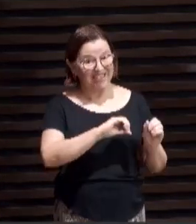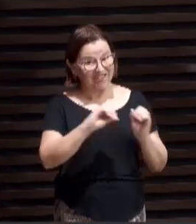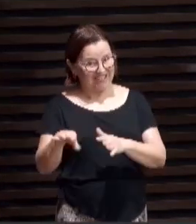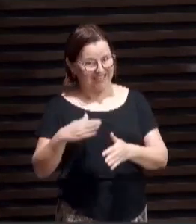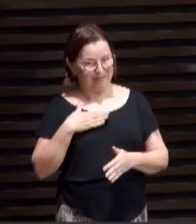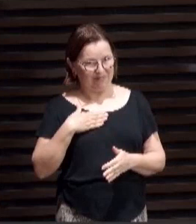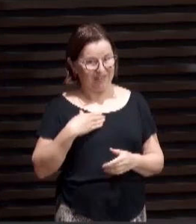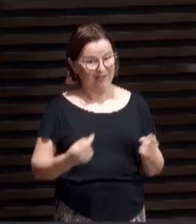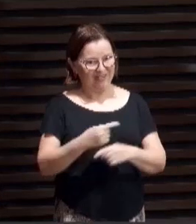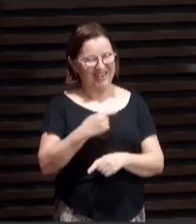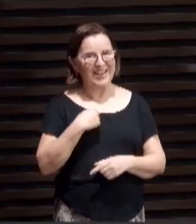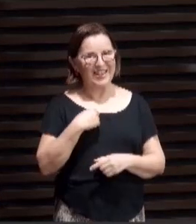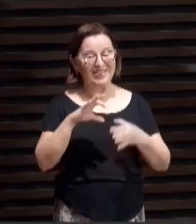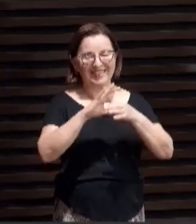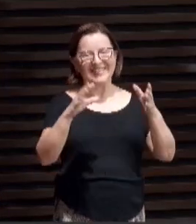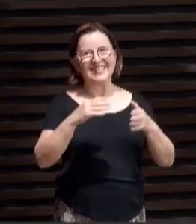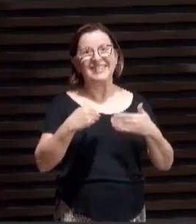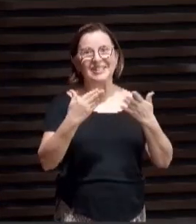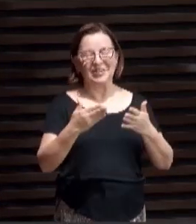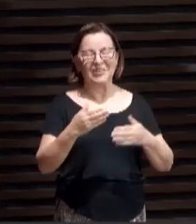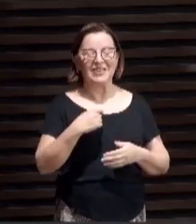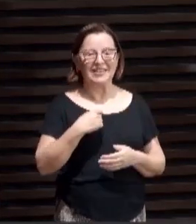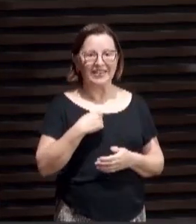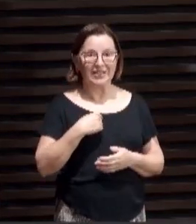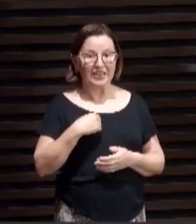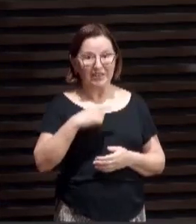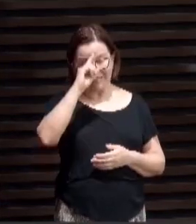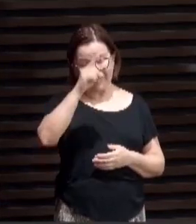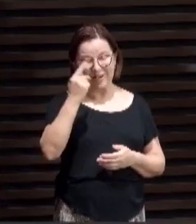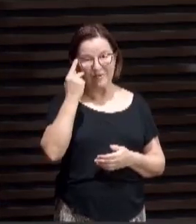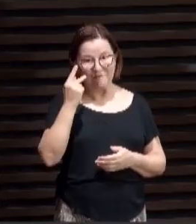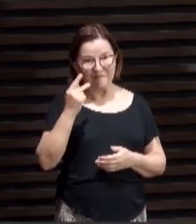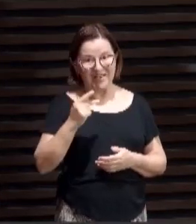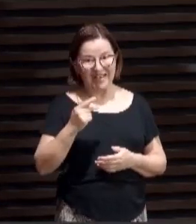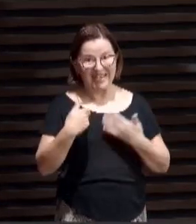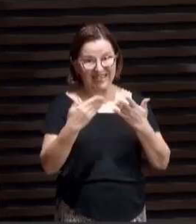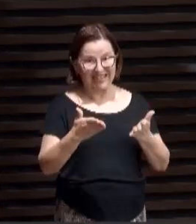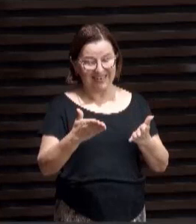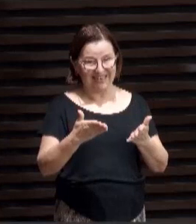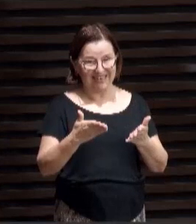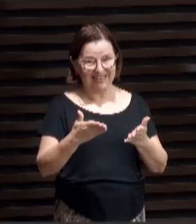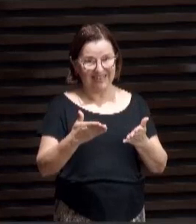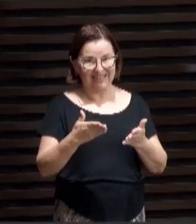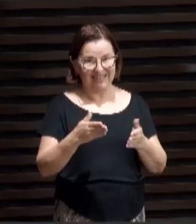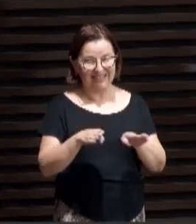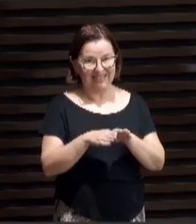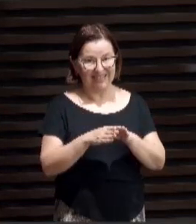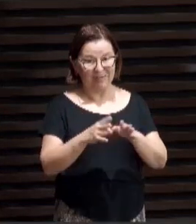dou. Tenho autoridade para a entregar e também para reavê-la. Este mandato recebi de meu Pai.